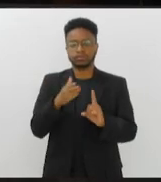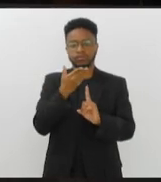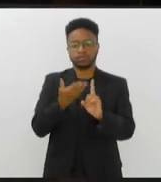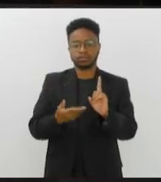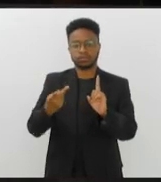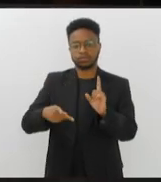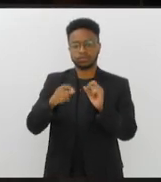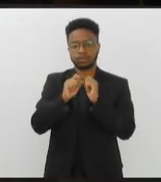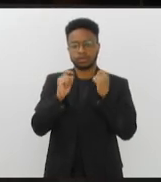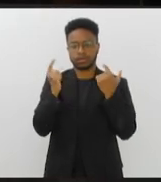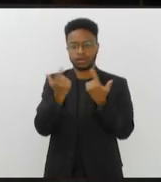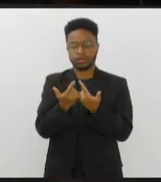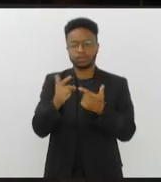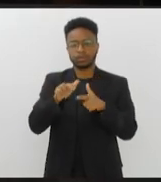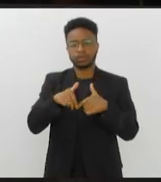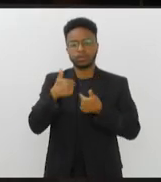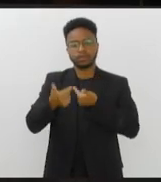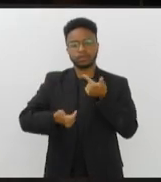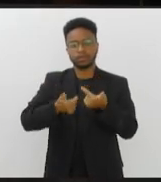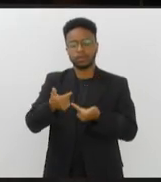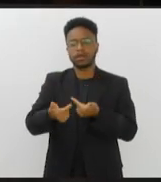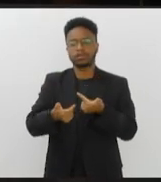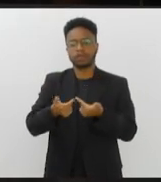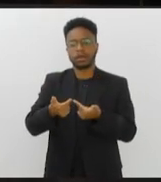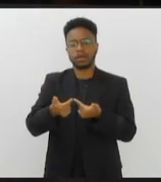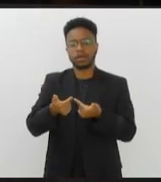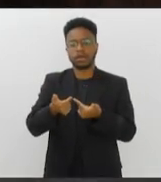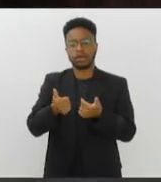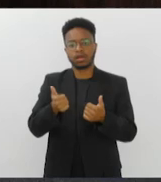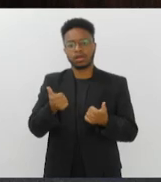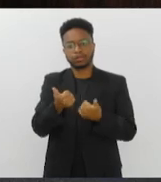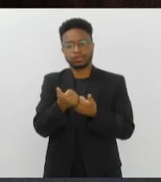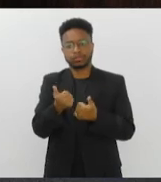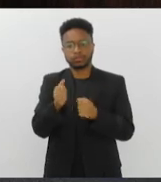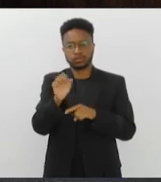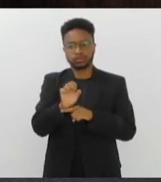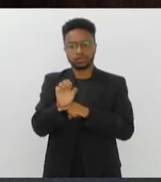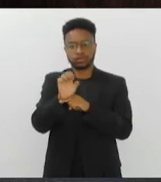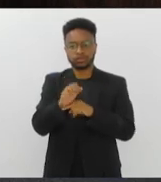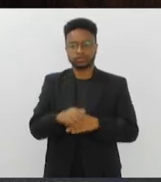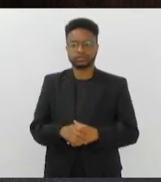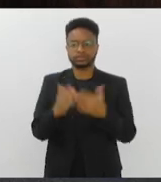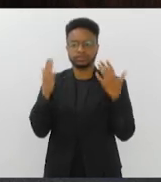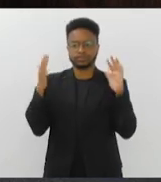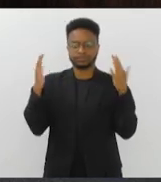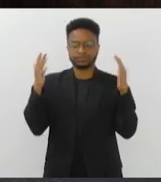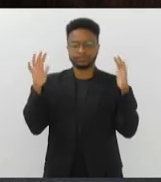Parlamento Fluminense ao trabalho desenvolvido em prol do Estado.